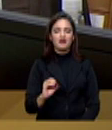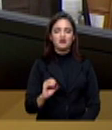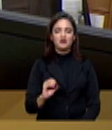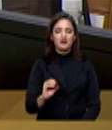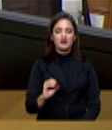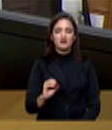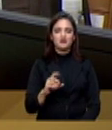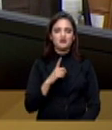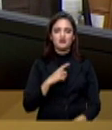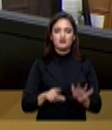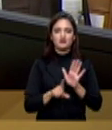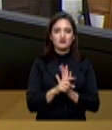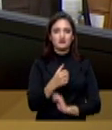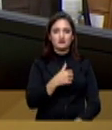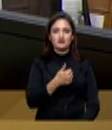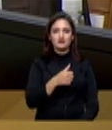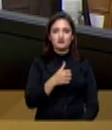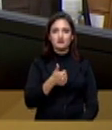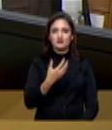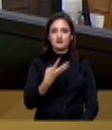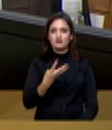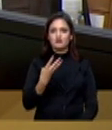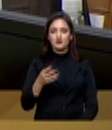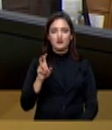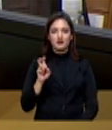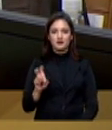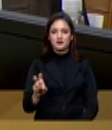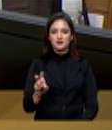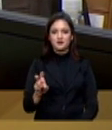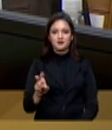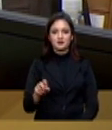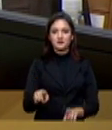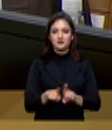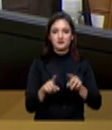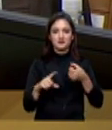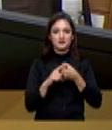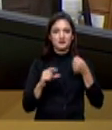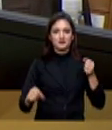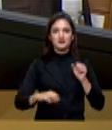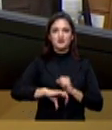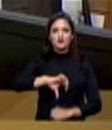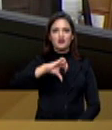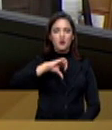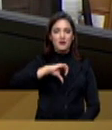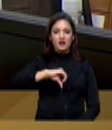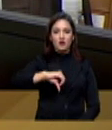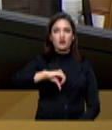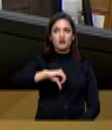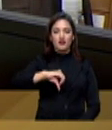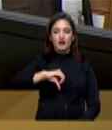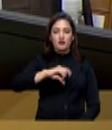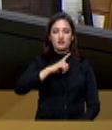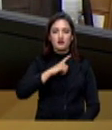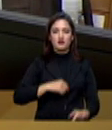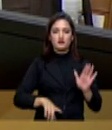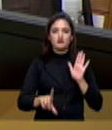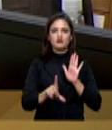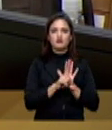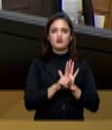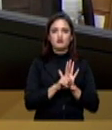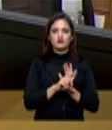Lei 11445 também tendo Incondicional artigo 9º da Lei 14026